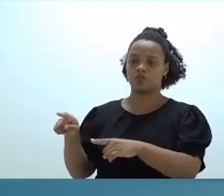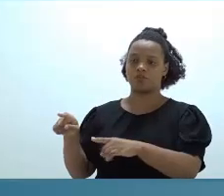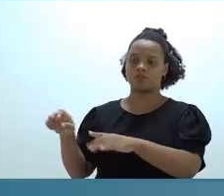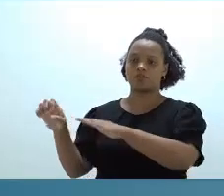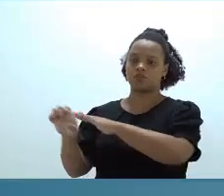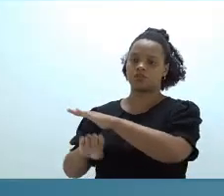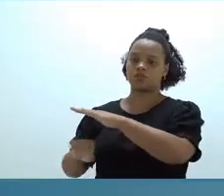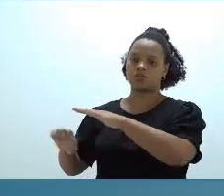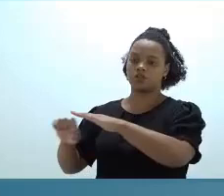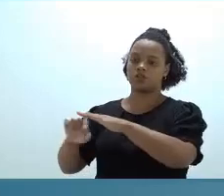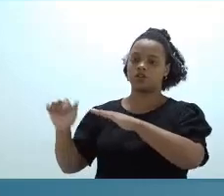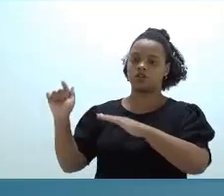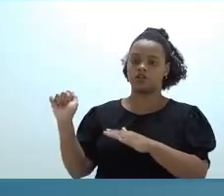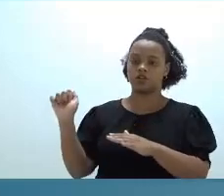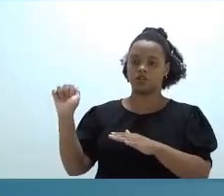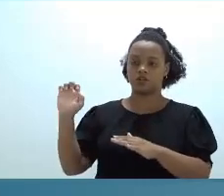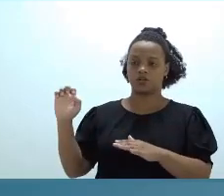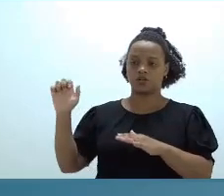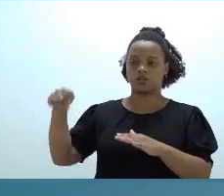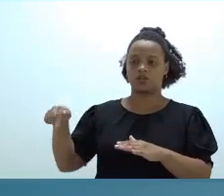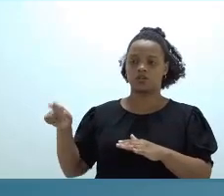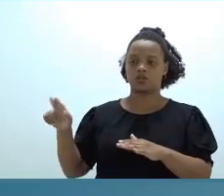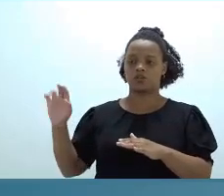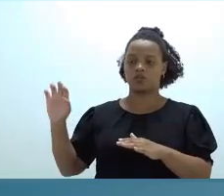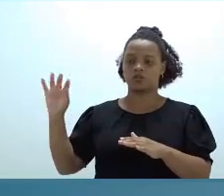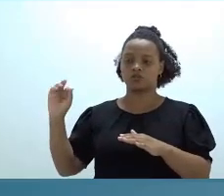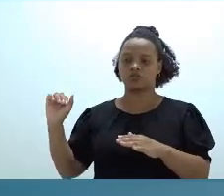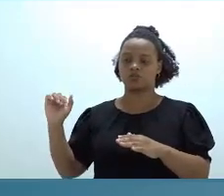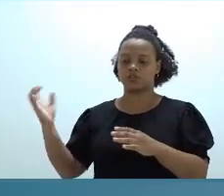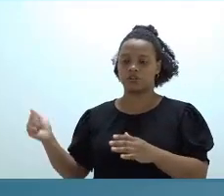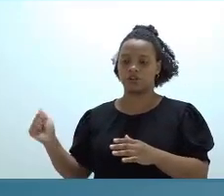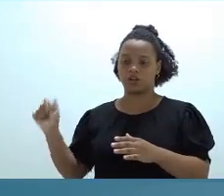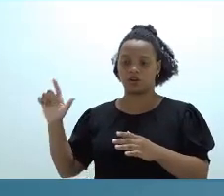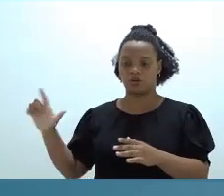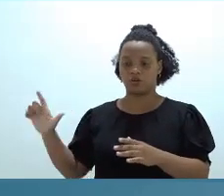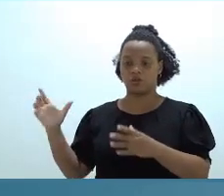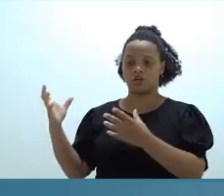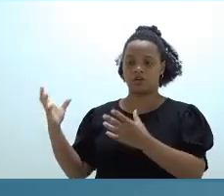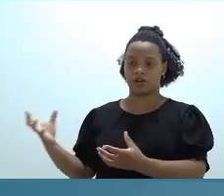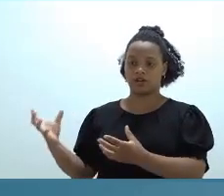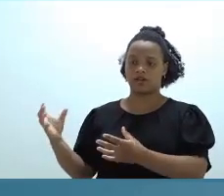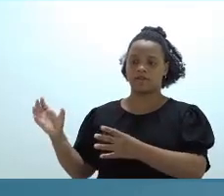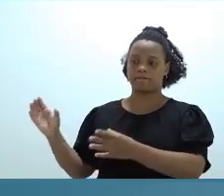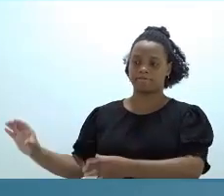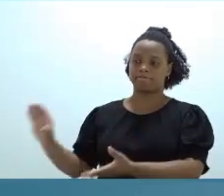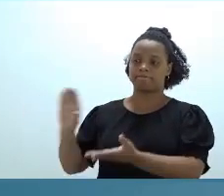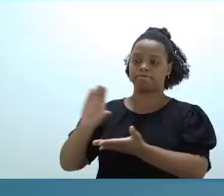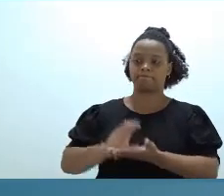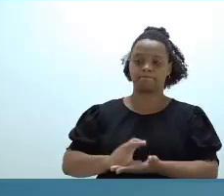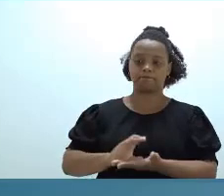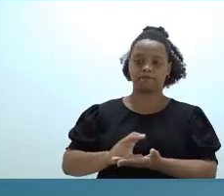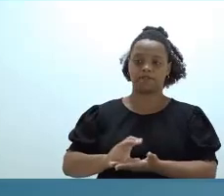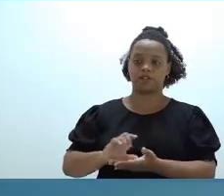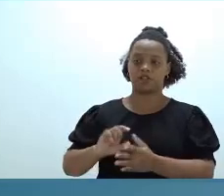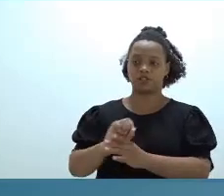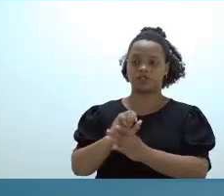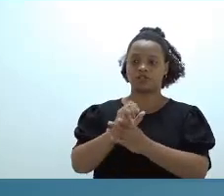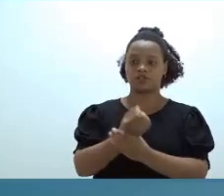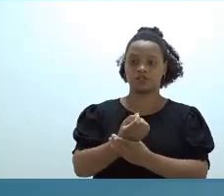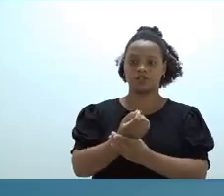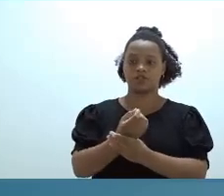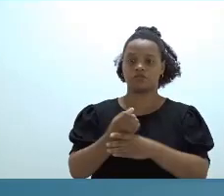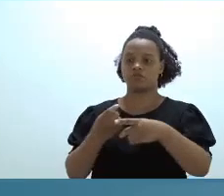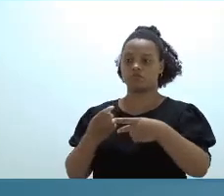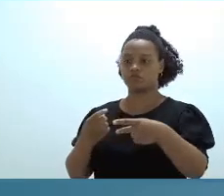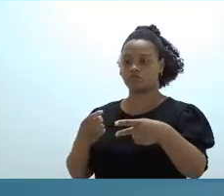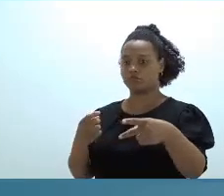busca exercício de prejuízo decorrente de indenizações asseguradas seus que